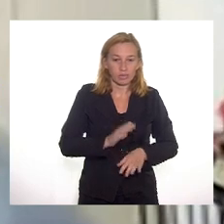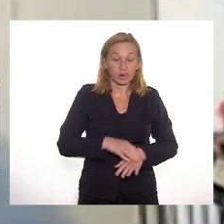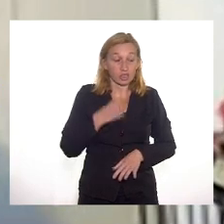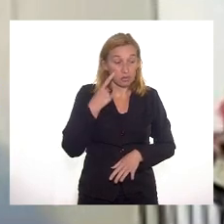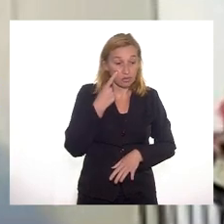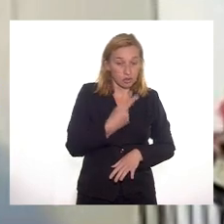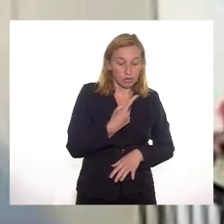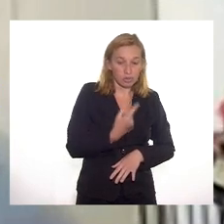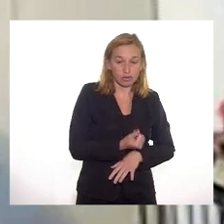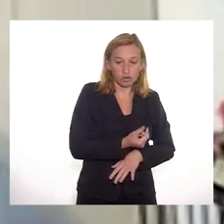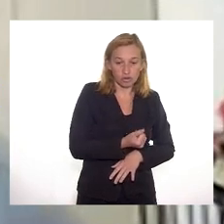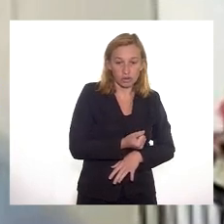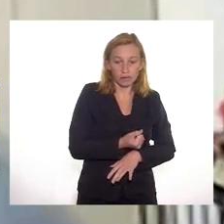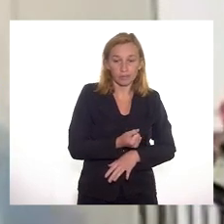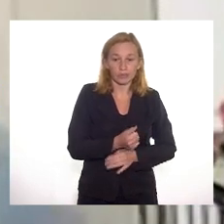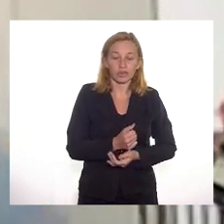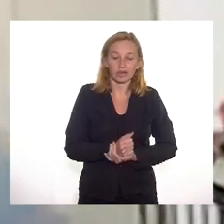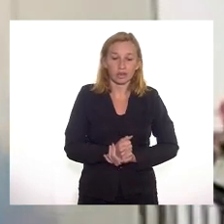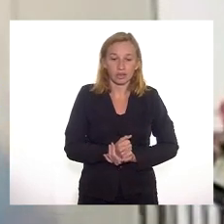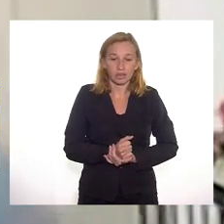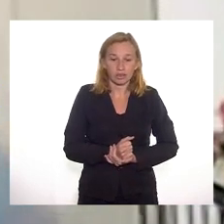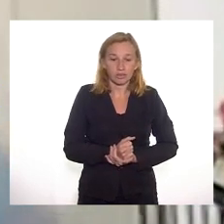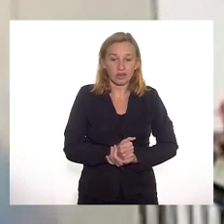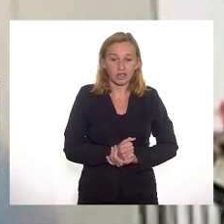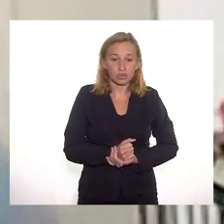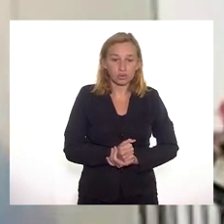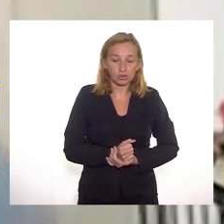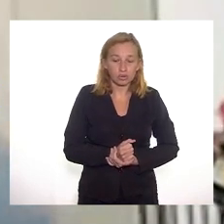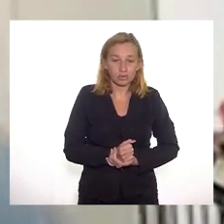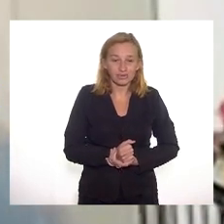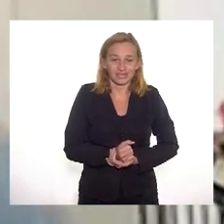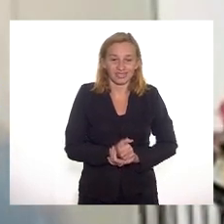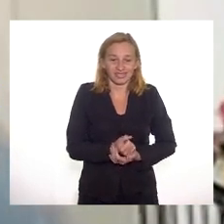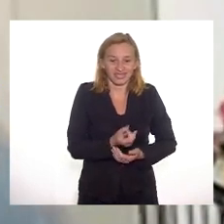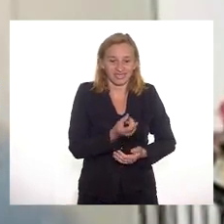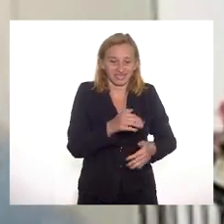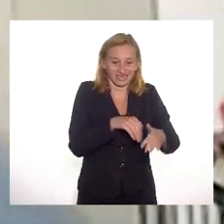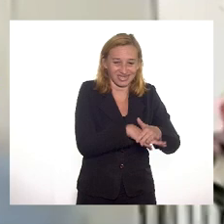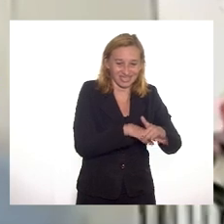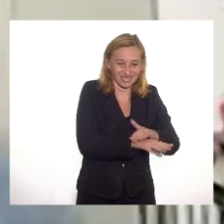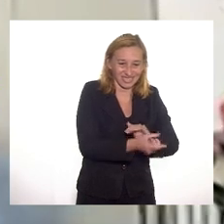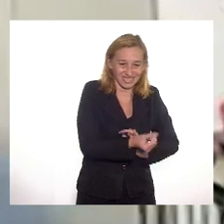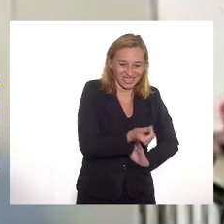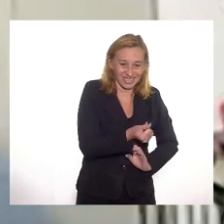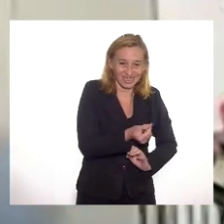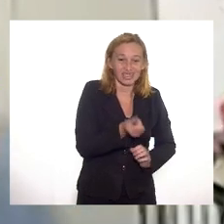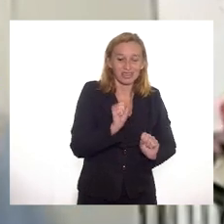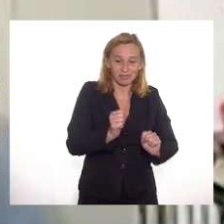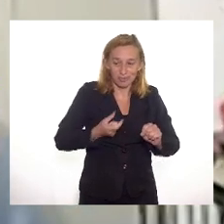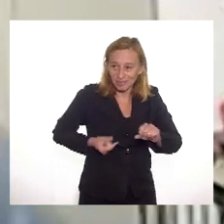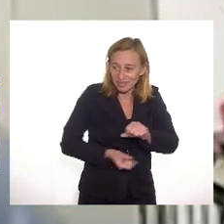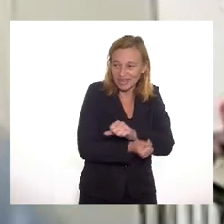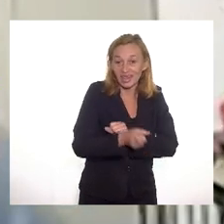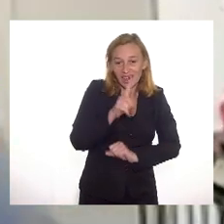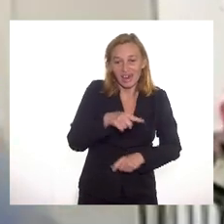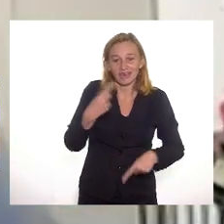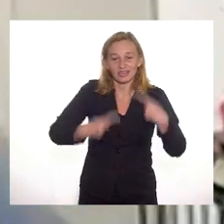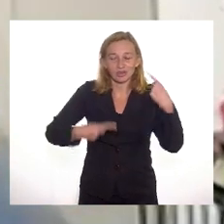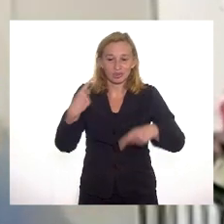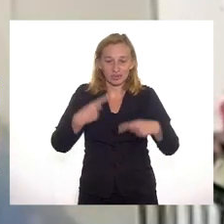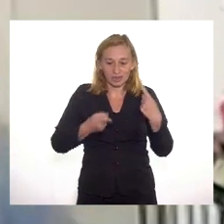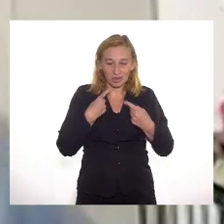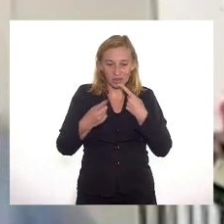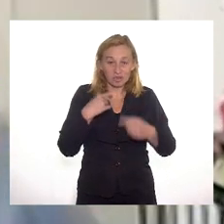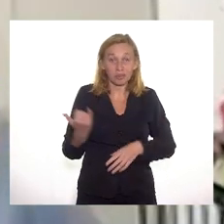uma parcela dessa arrecadação passa a ser destinada de um fundo que possa realizar investimentos. Esse é um debate importante para